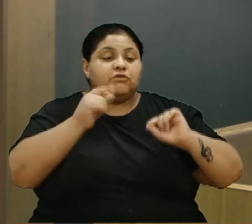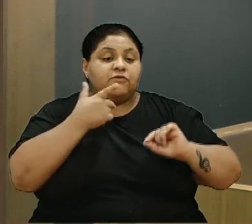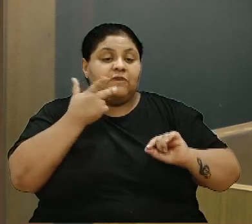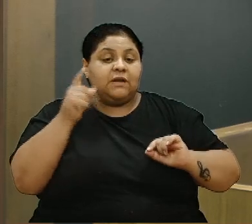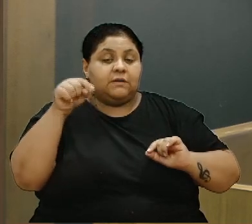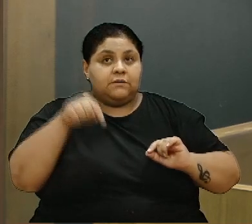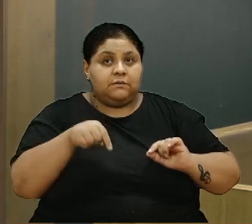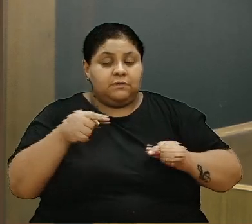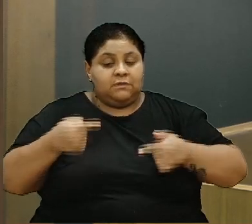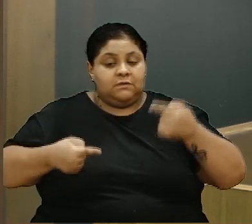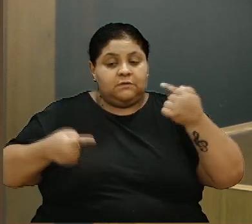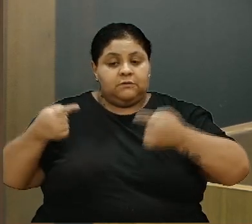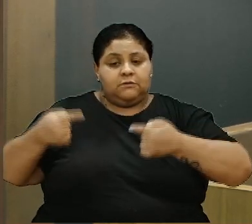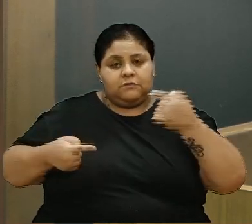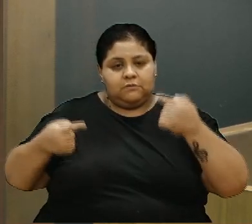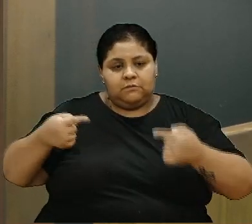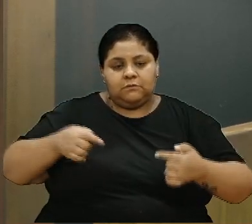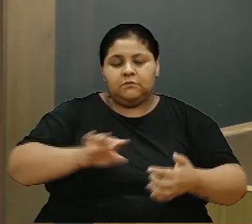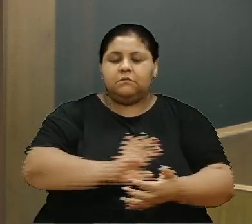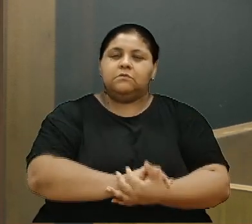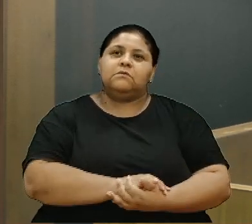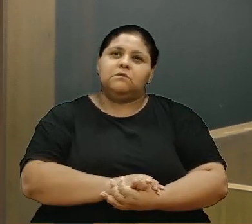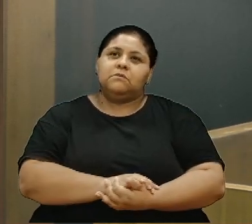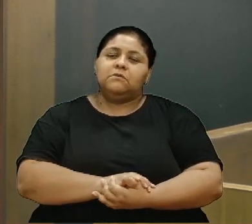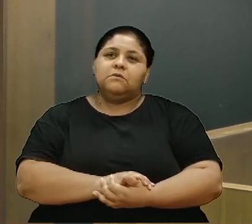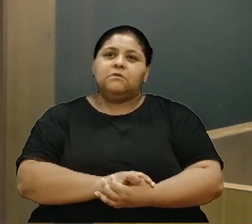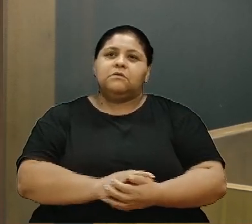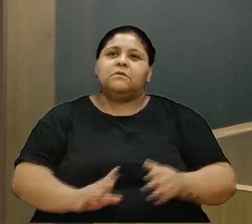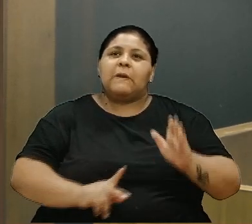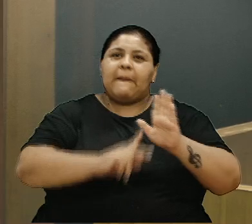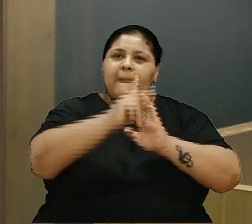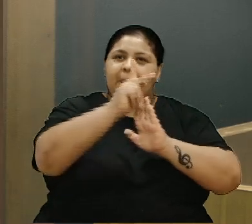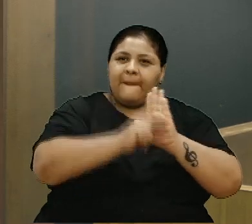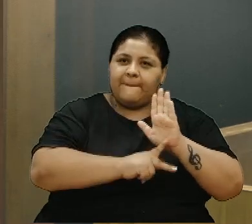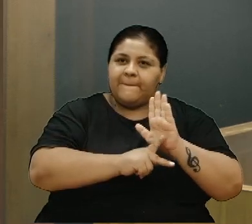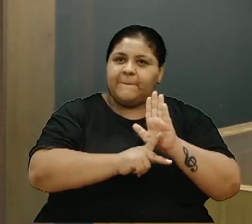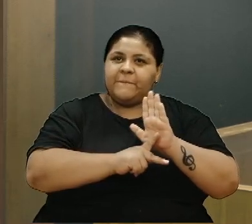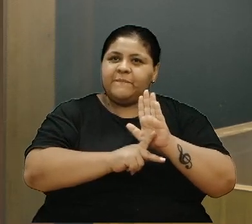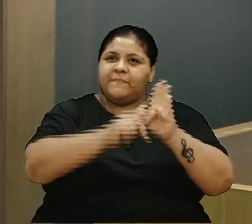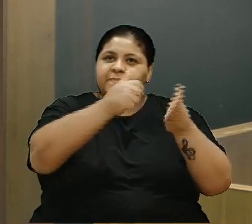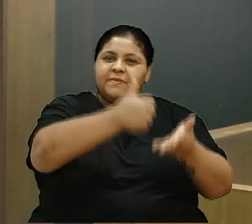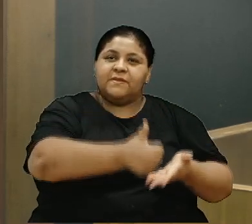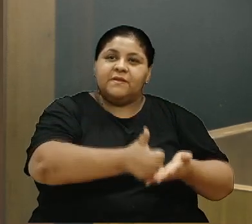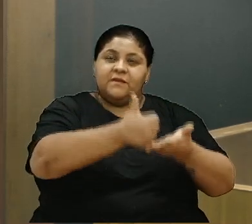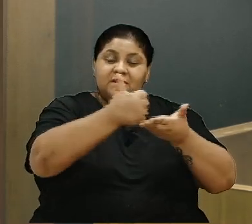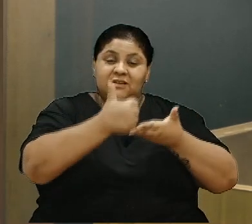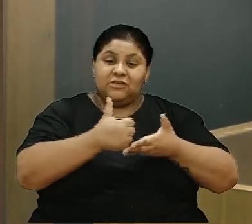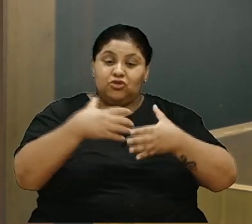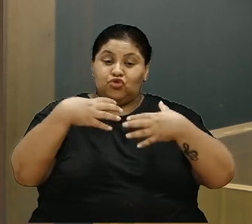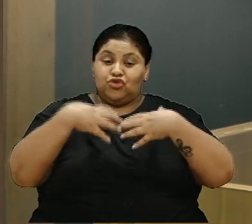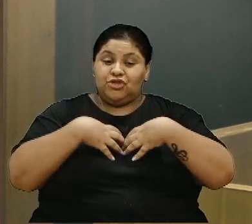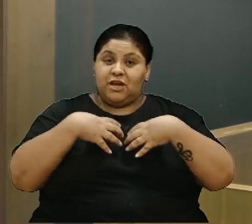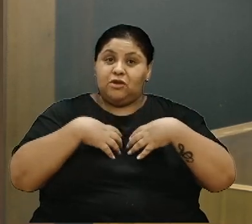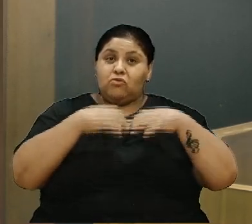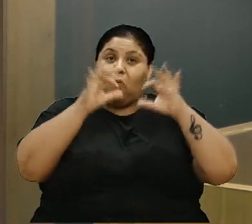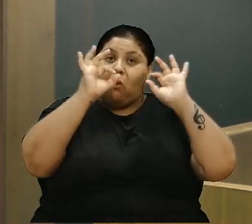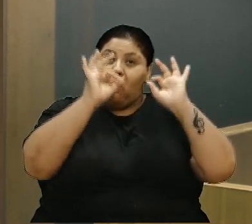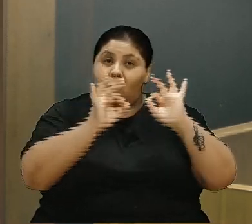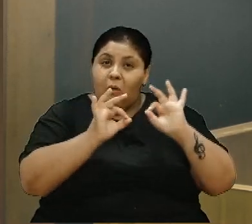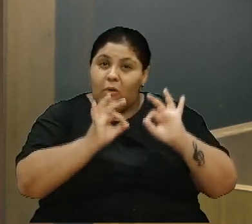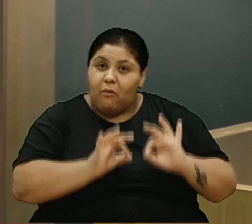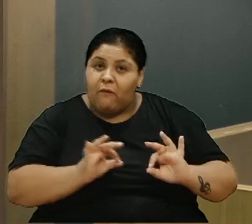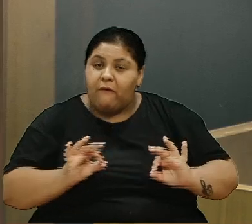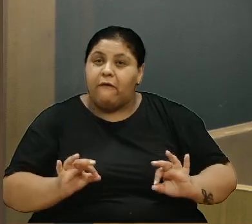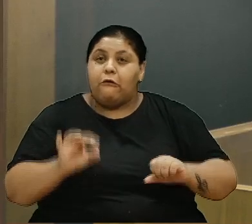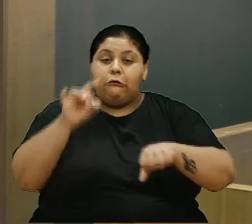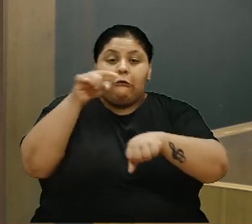aqui, a discussão é de que os projetos sejam aportados de maneira organizada, com